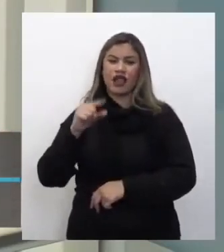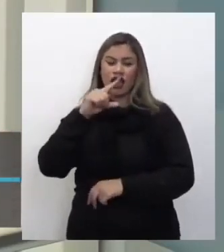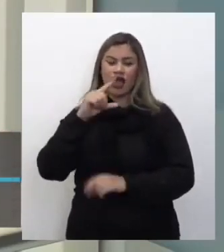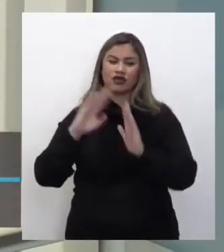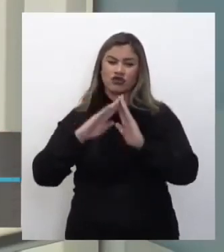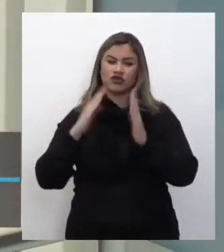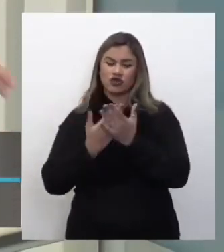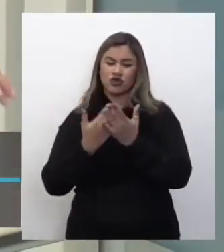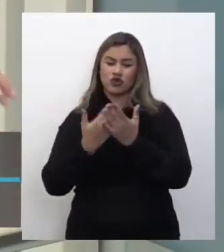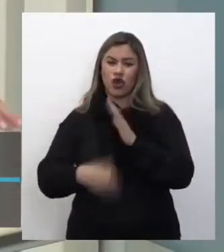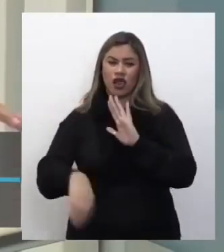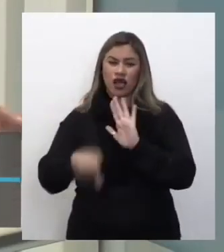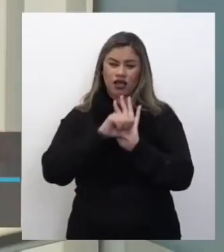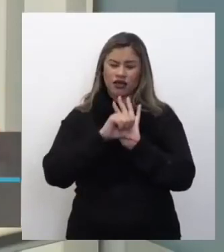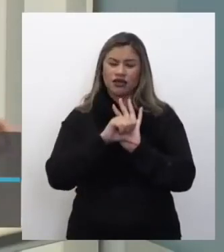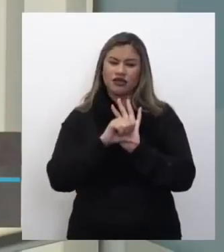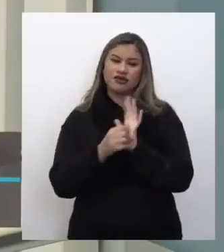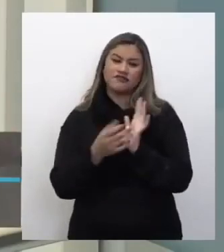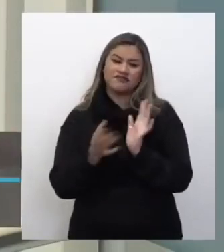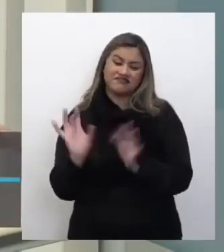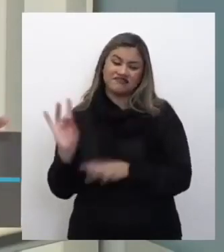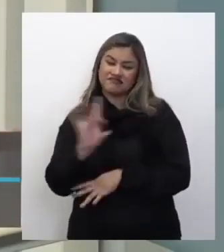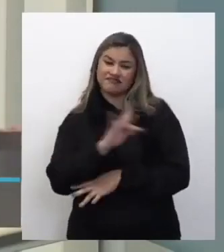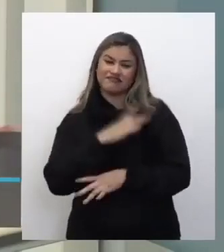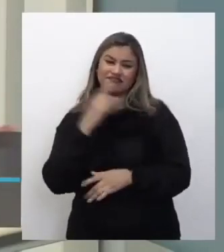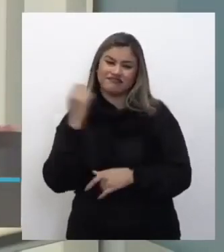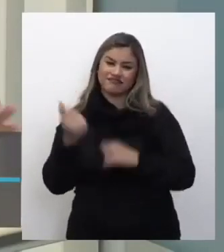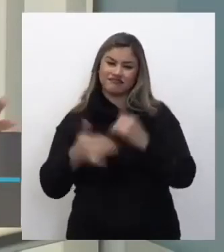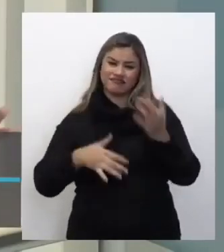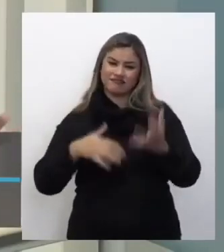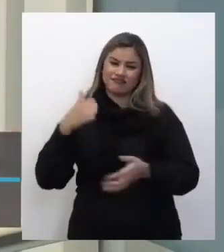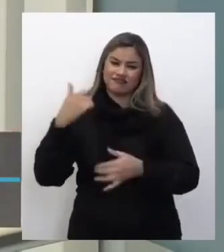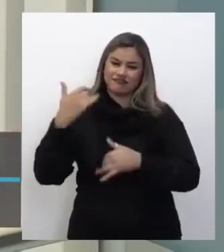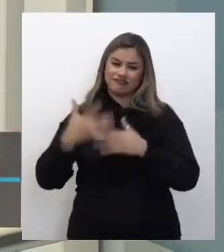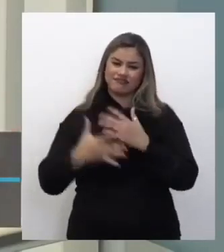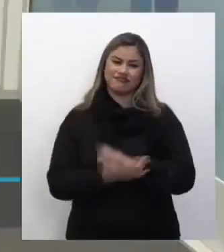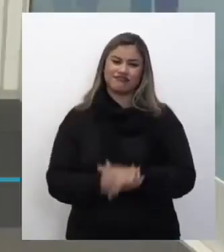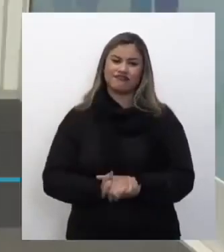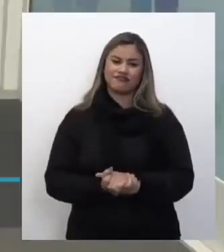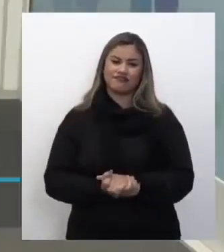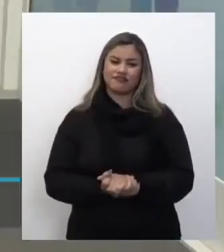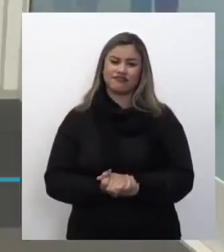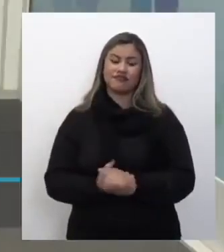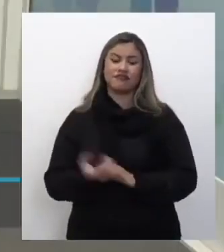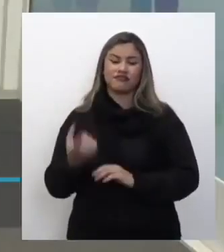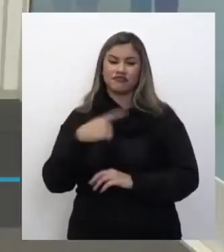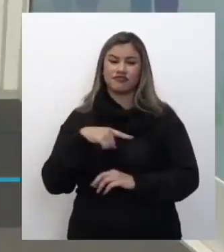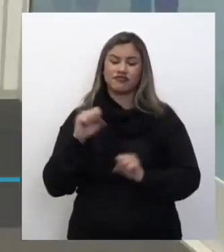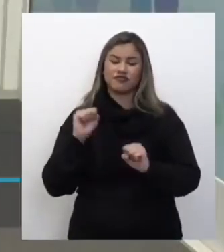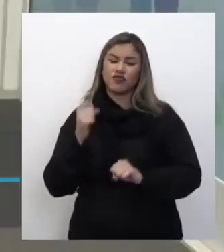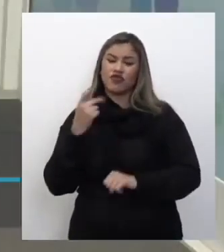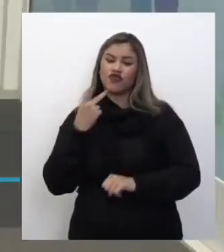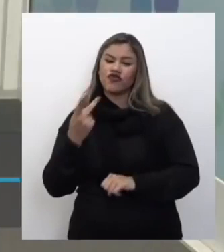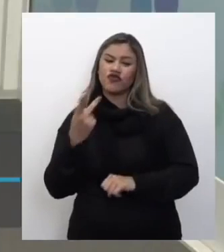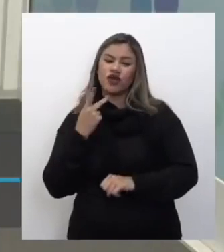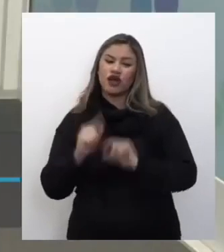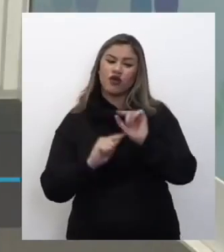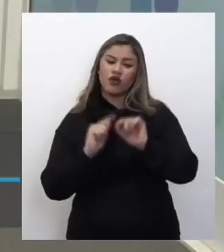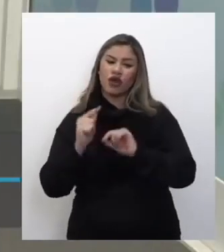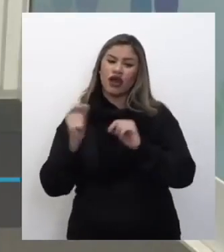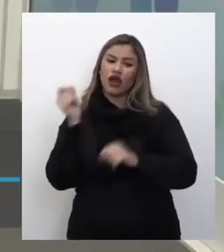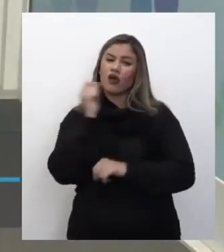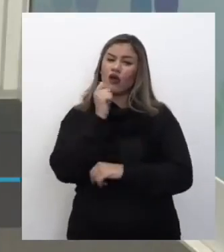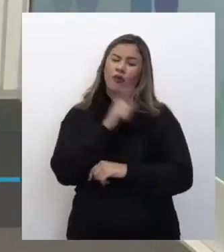professores, e vários comediantes, né? Cada um tem o seu mote. O stand-up a gente pode dizer que seja, hoje em dia, né, a comédia de